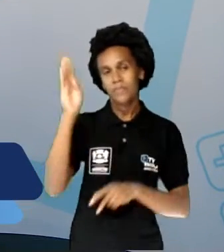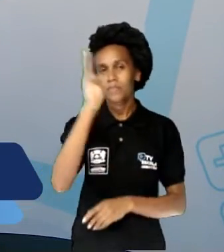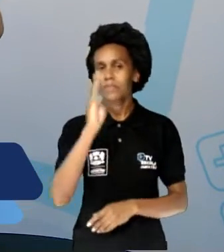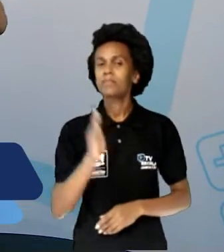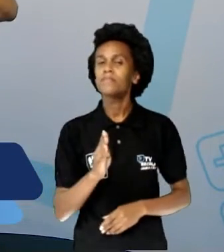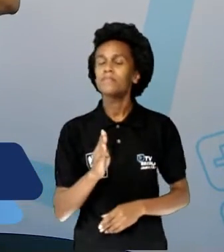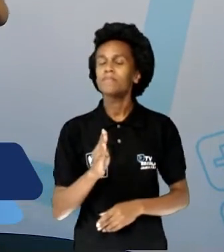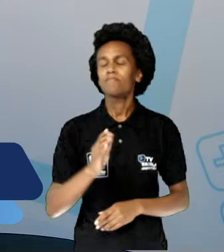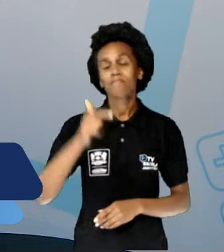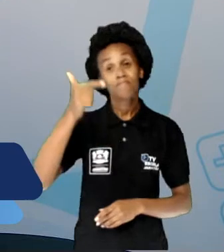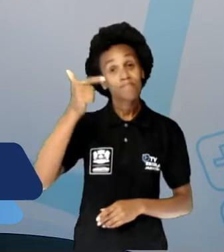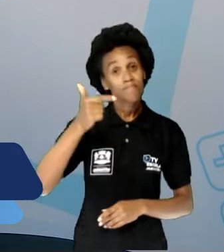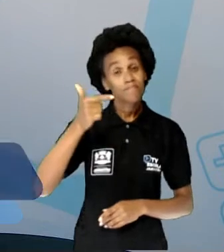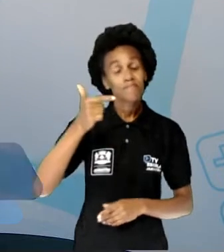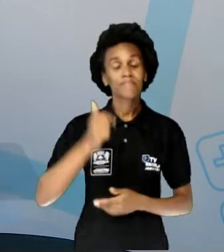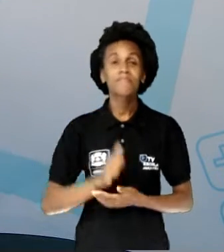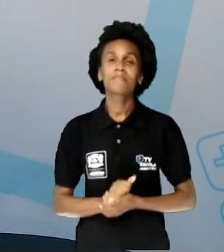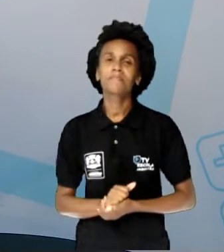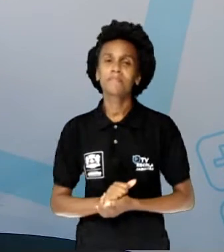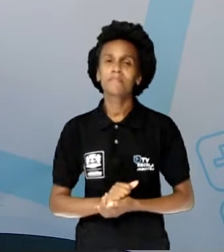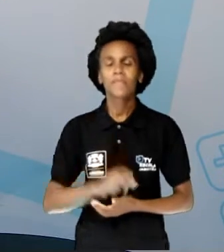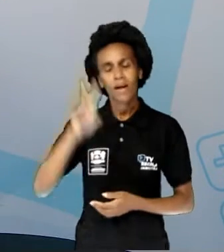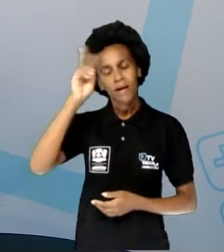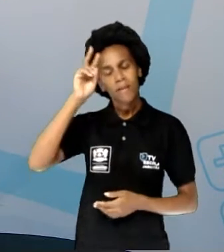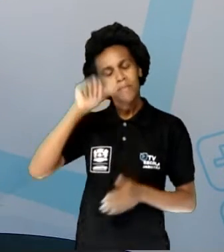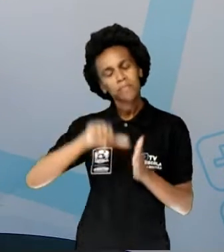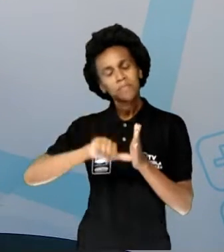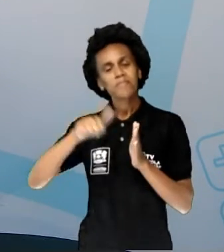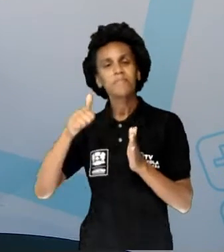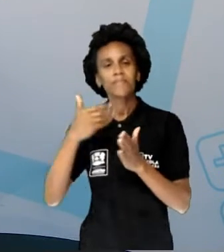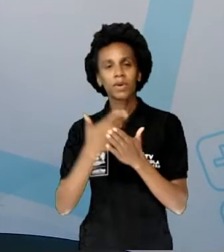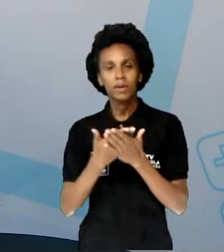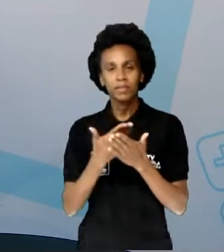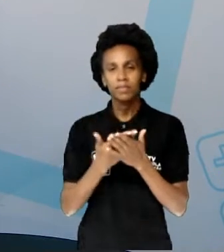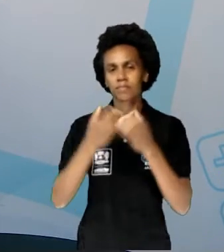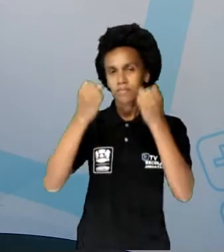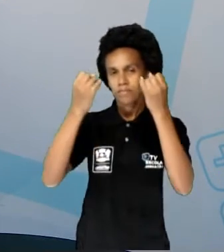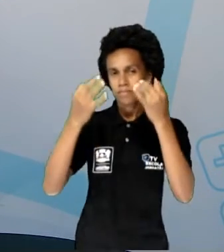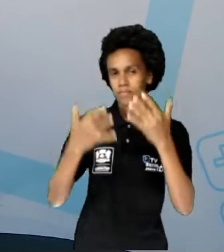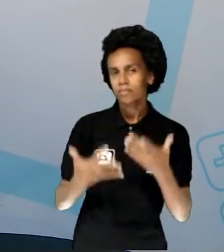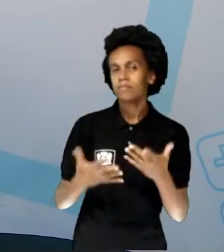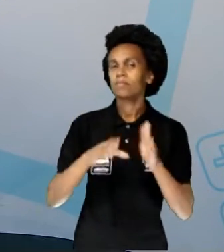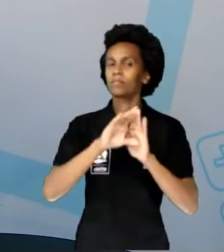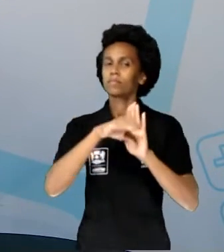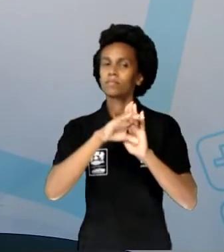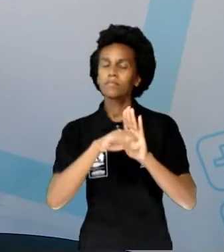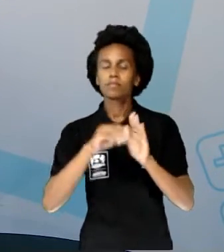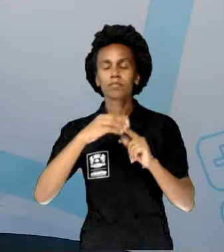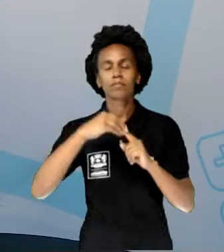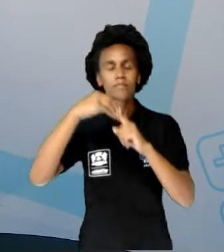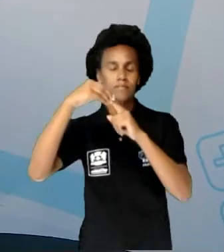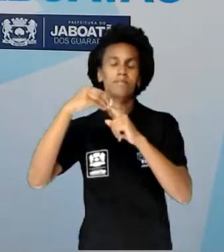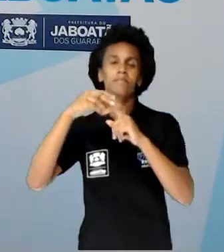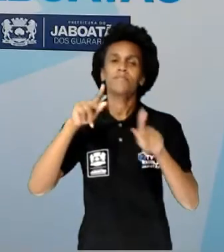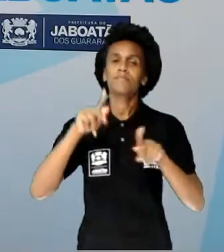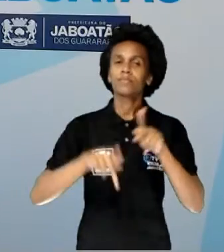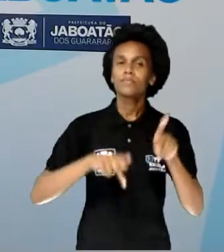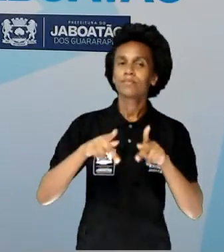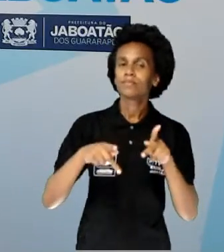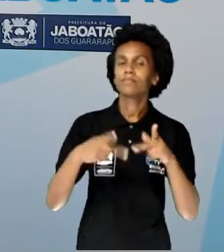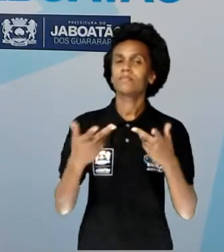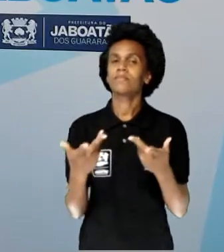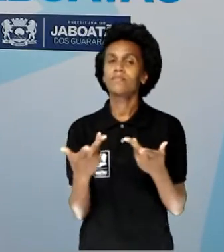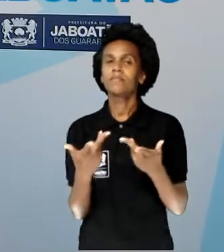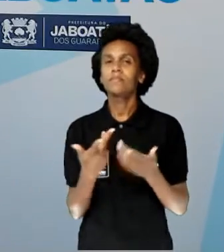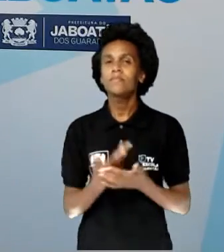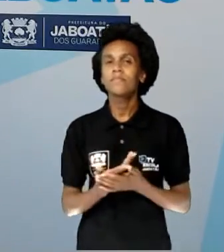2. Lembra que na primeira aula nós falamos lá dos conceitos principais aí de população absoluta e população relativa e hoje nós iremos